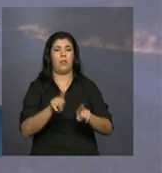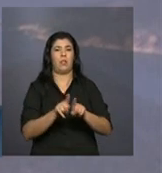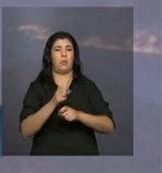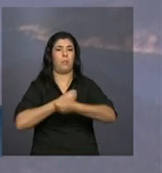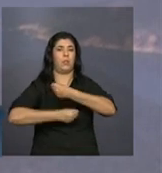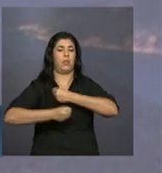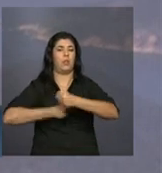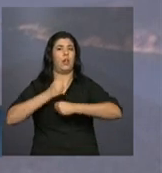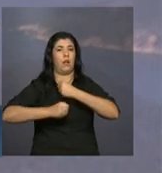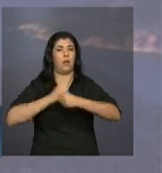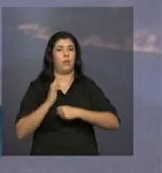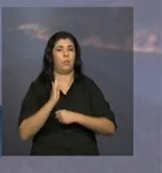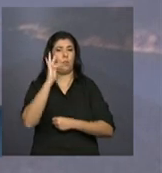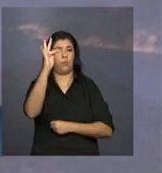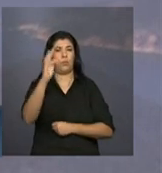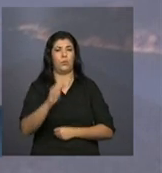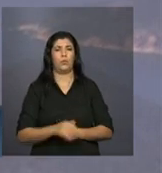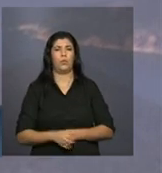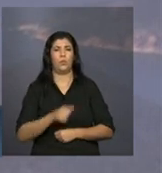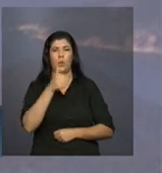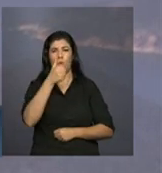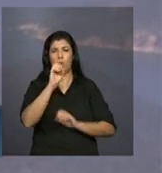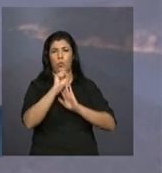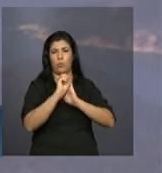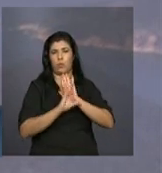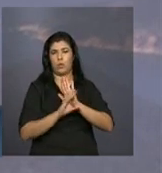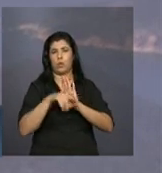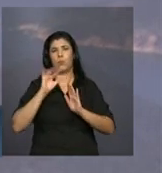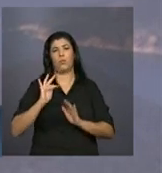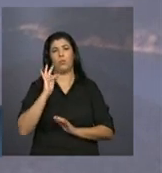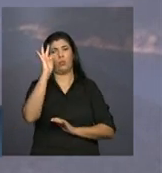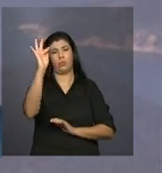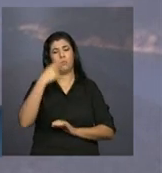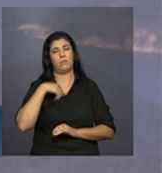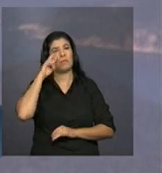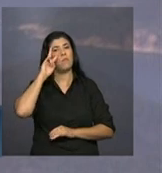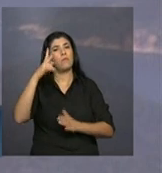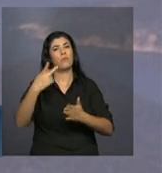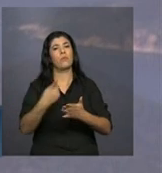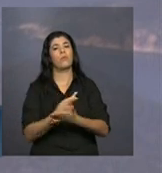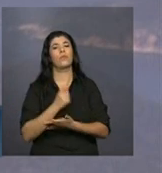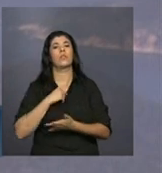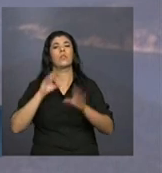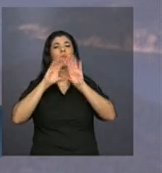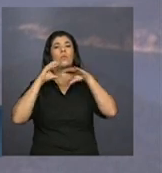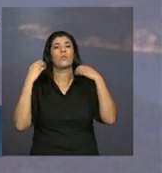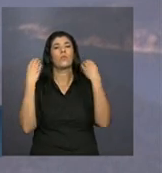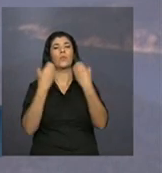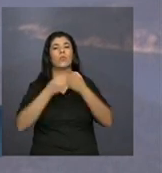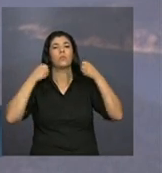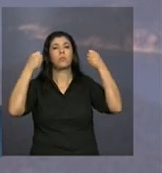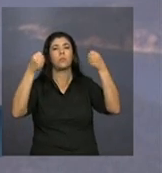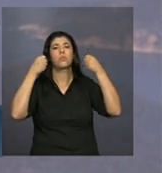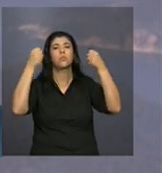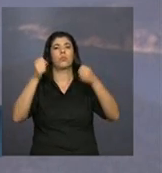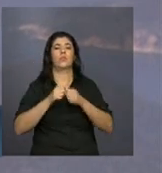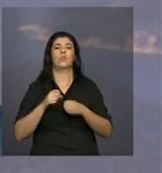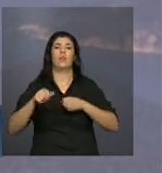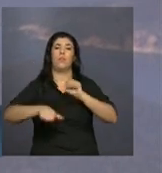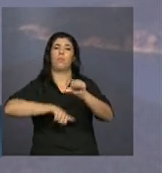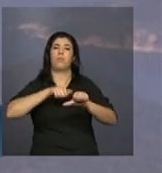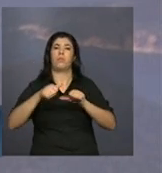anos depois, quase um século depois, nós vamos assistir o comício das reformas de